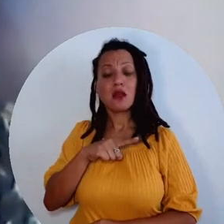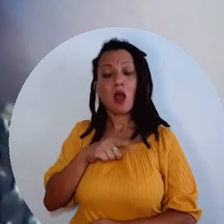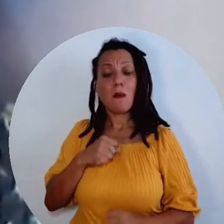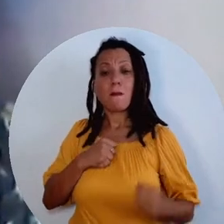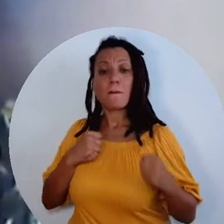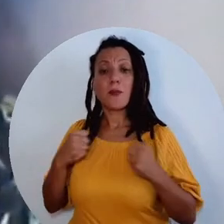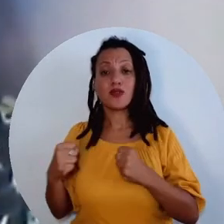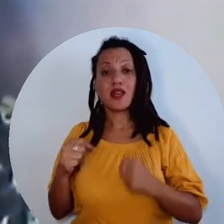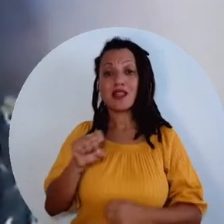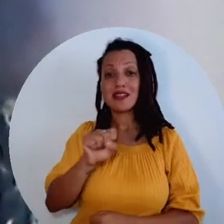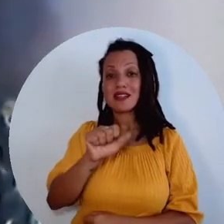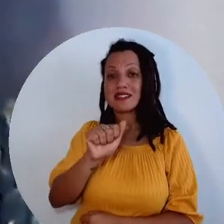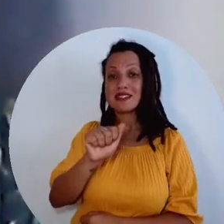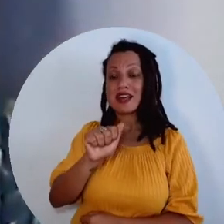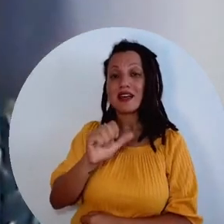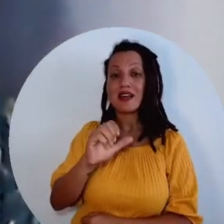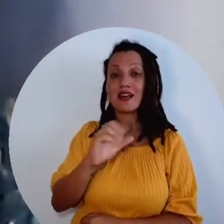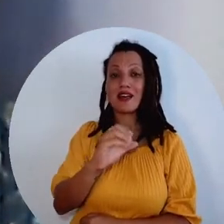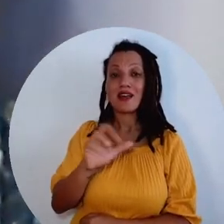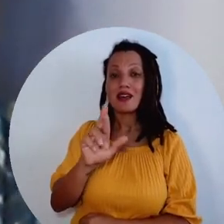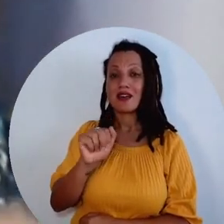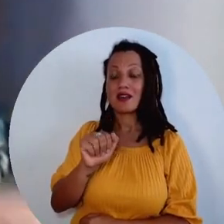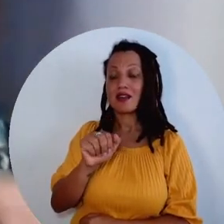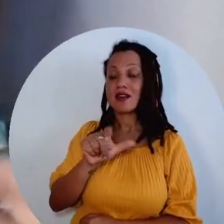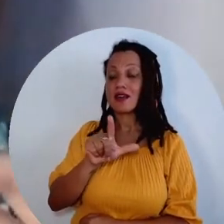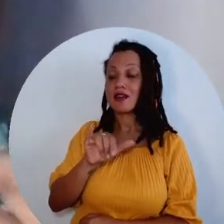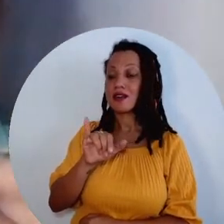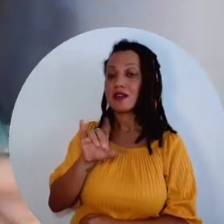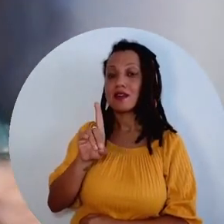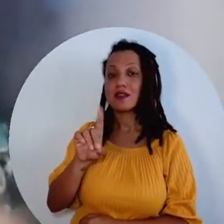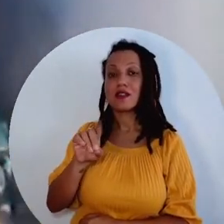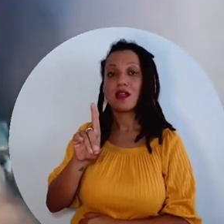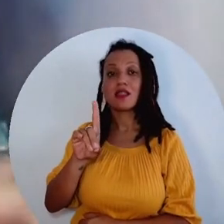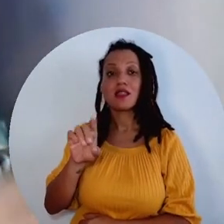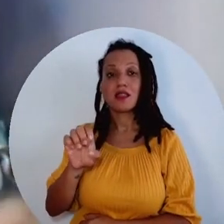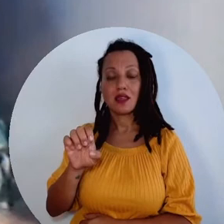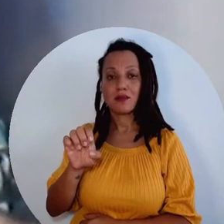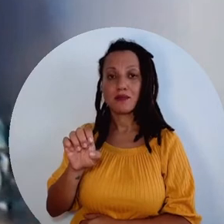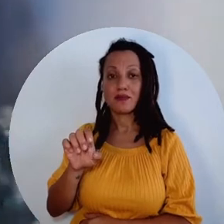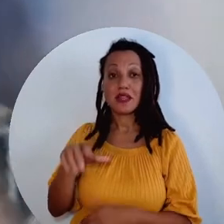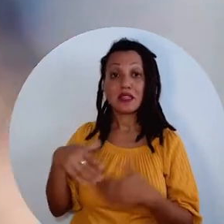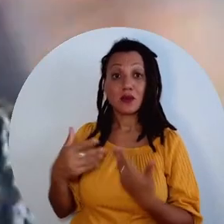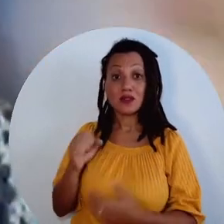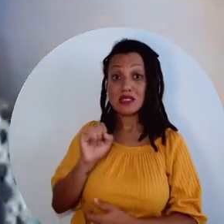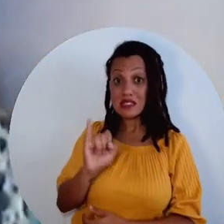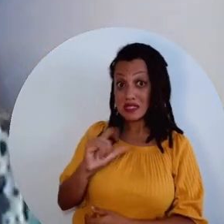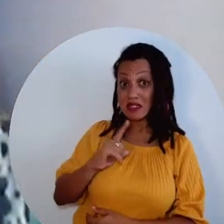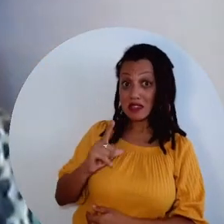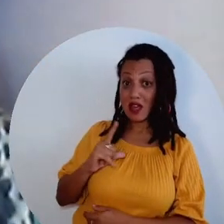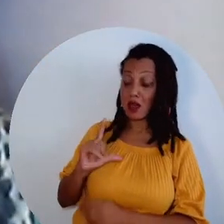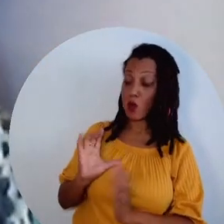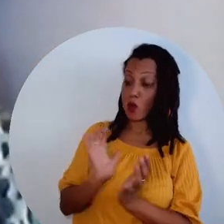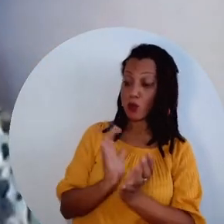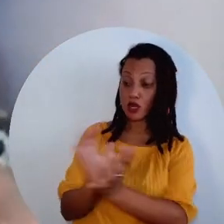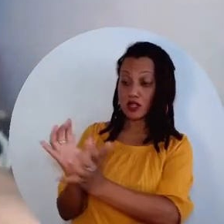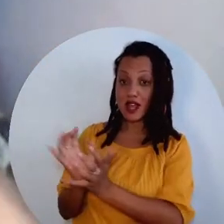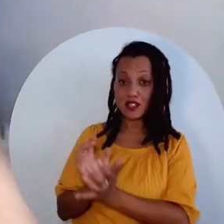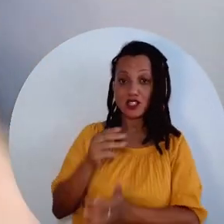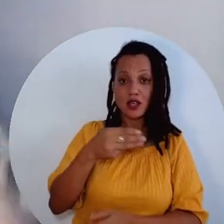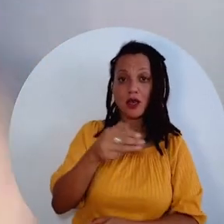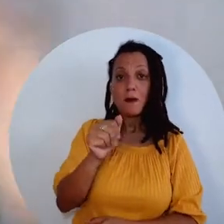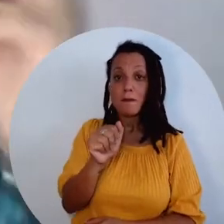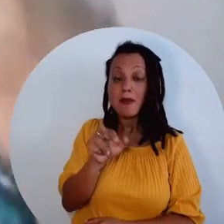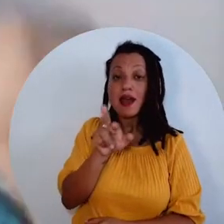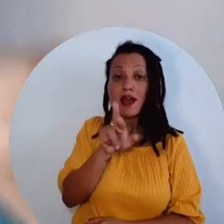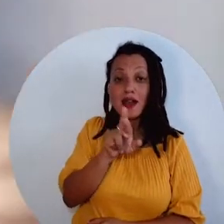e sacralidade, ao ponto de, em comunidades matrilineares, né, que